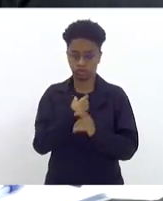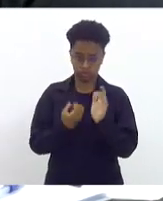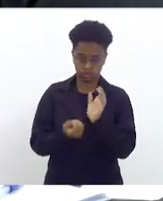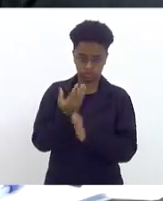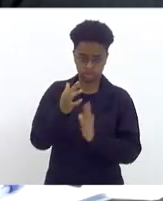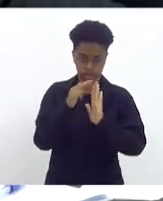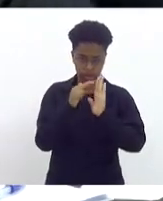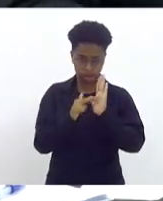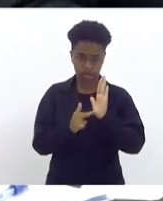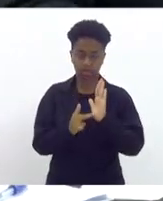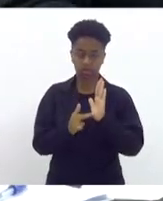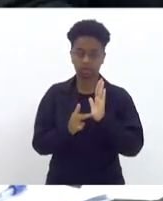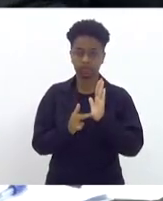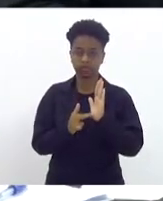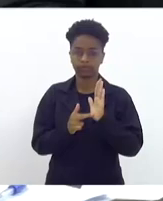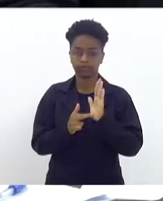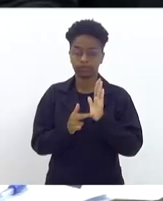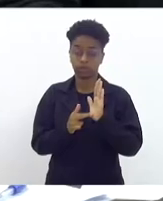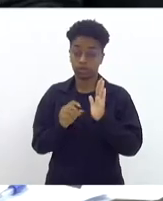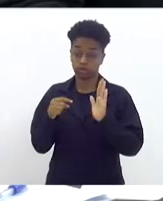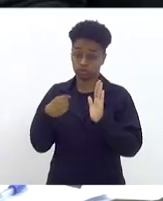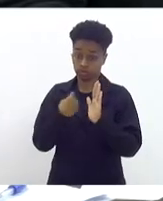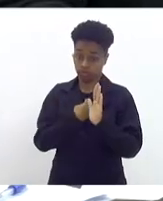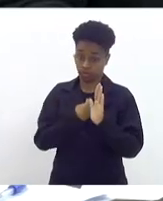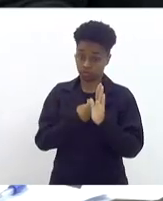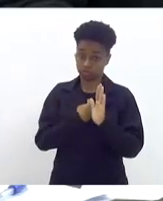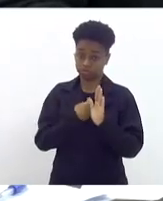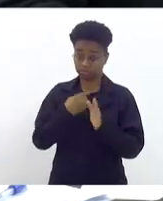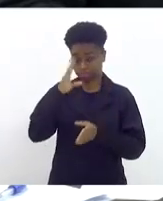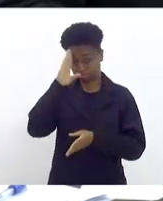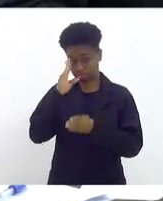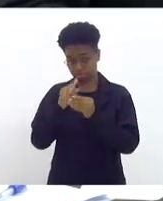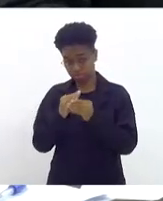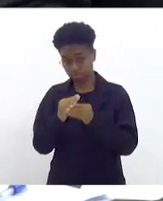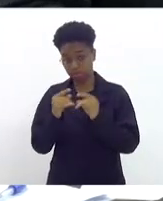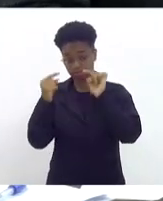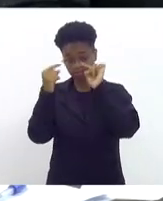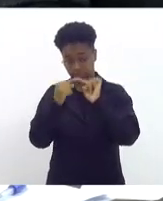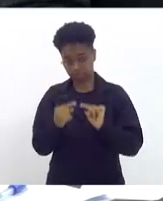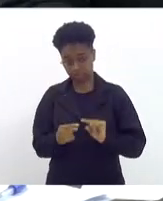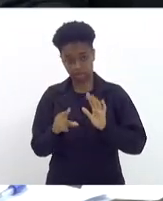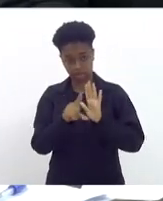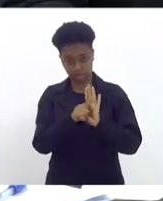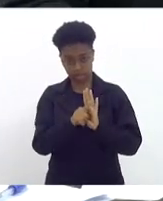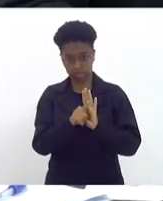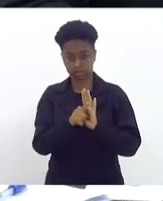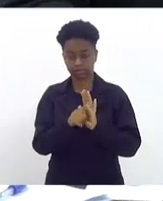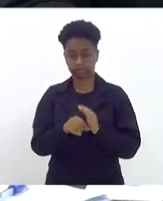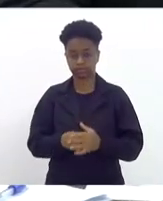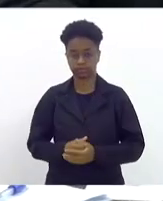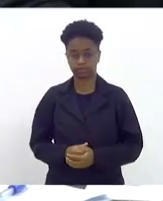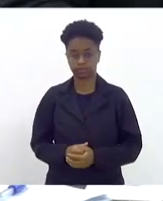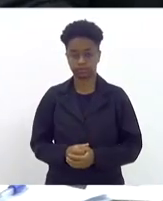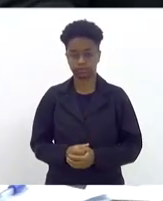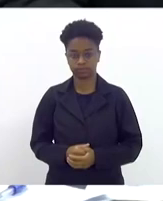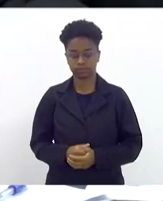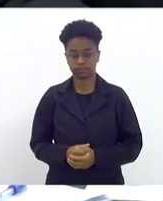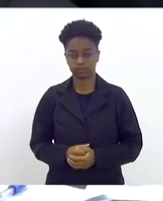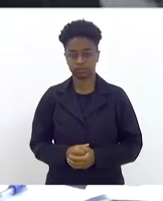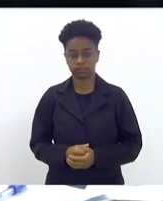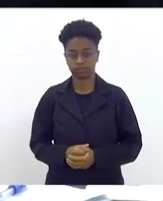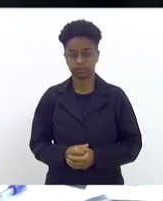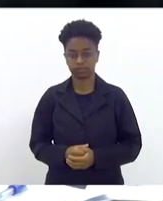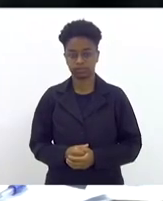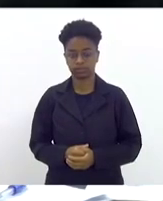dessas Regras São Regras que nós entendemos em termos de legalidade Deputado frete Pacheco Deputado Guilherme que trata